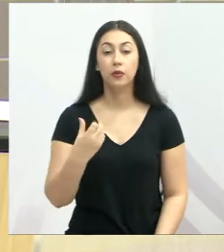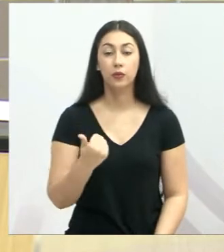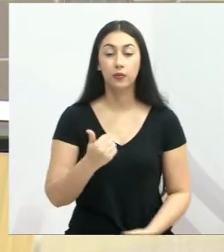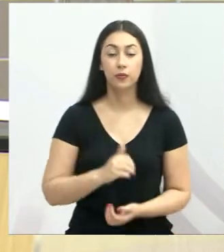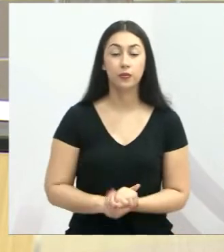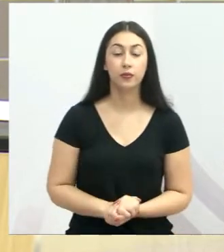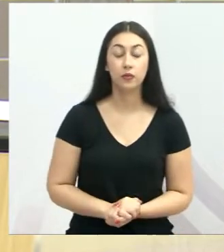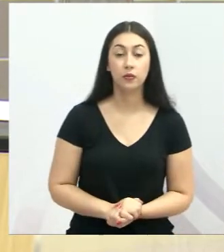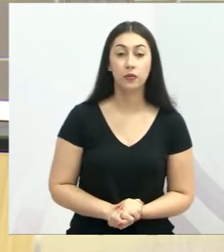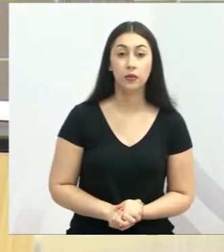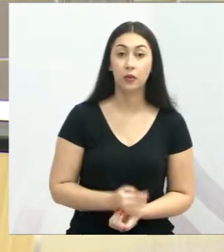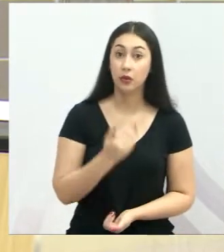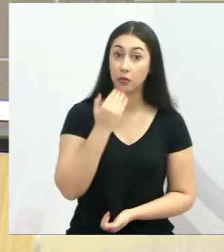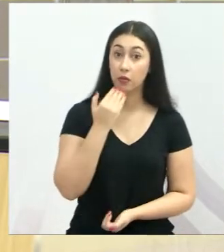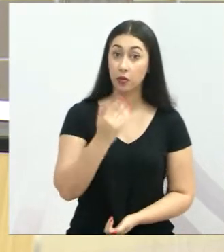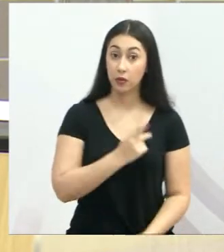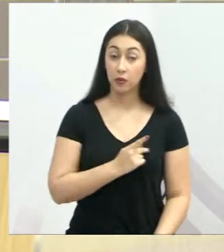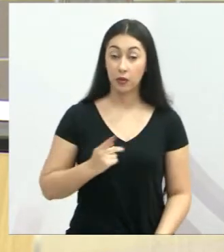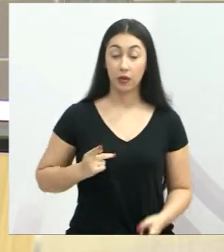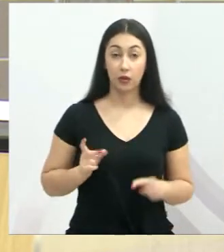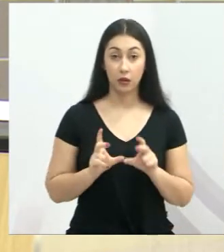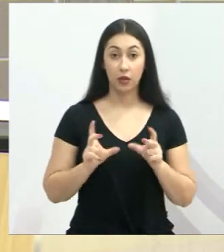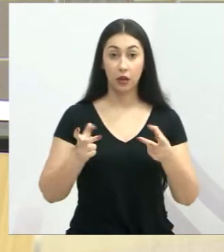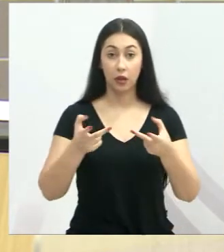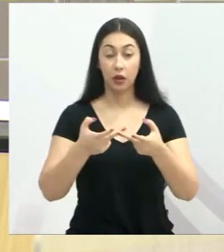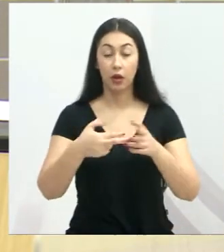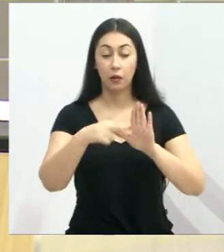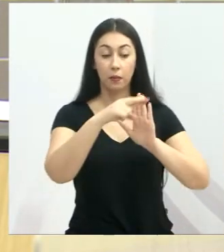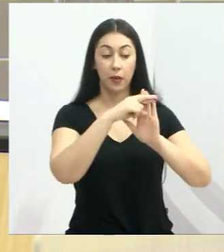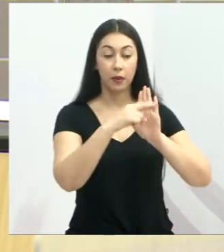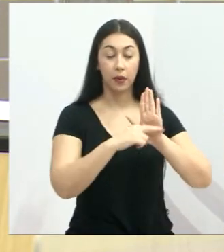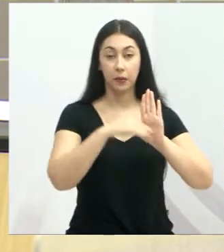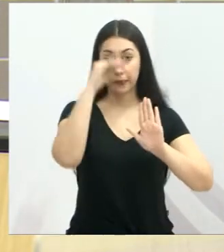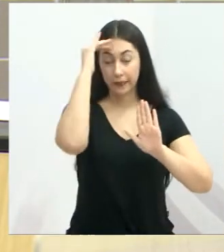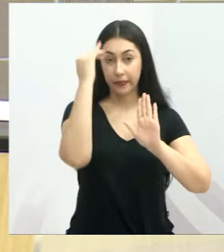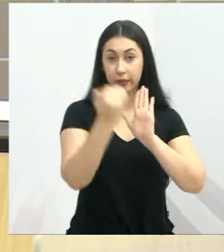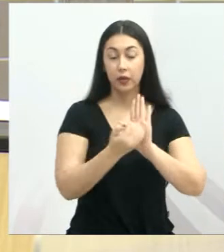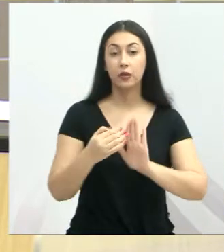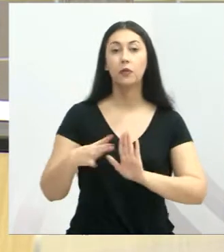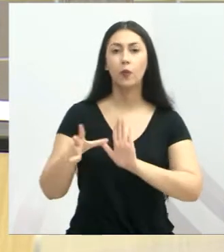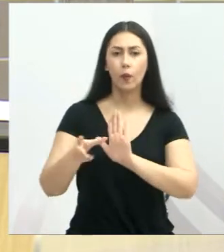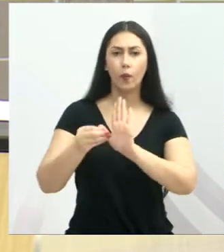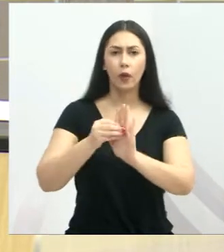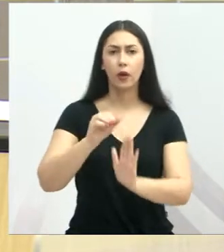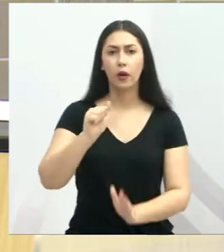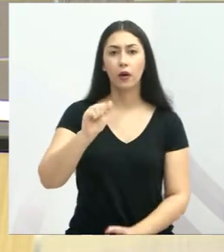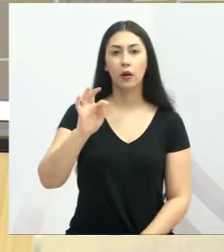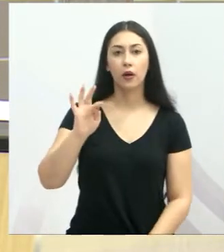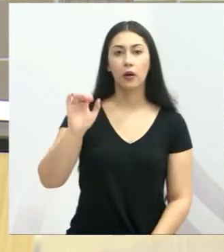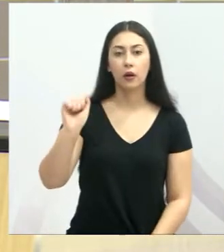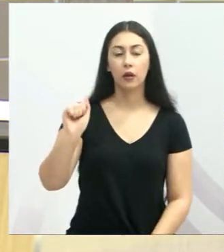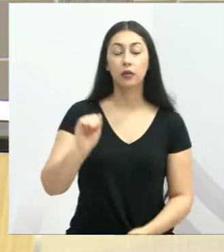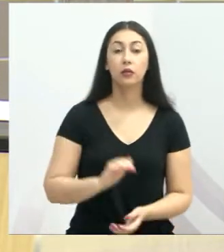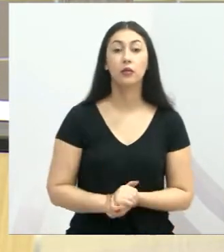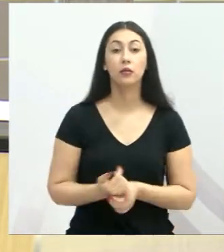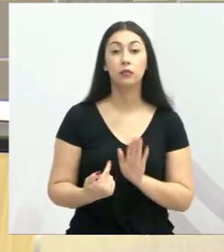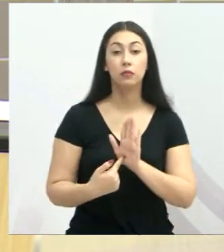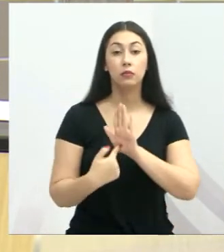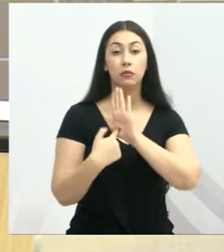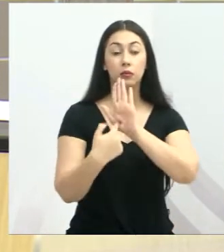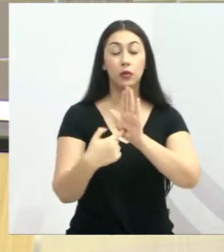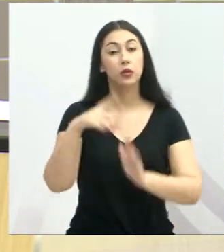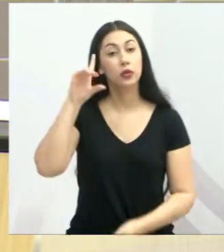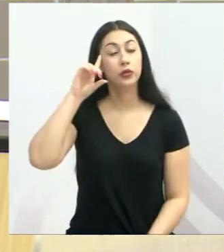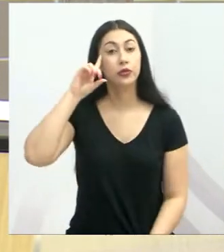Requeremos, excelentíssimo senhor presidente dessa Casa, cumpridas as formalidades regimentais, seja constatado na ata dos trabalhos dessa sessão o registro do transcurso do